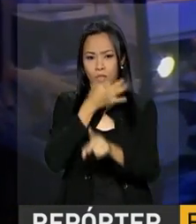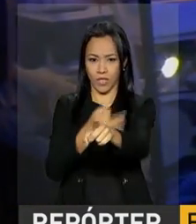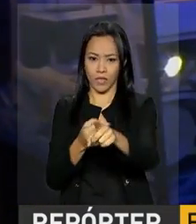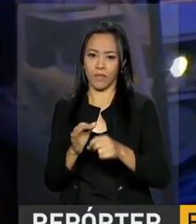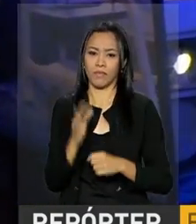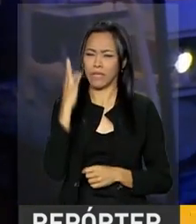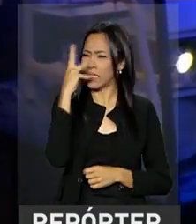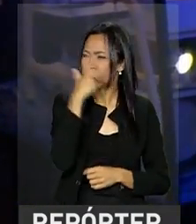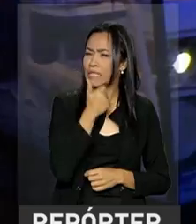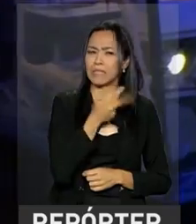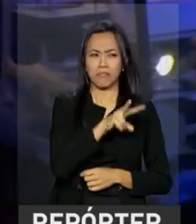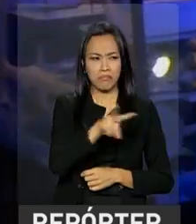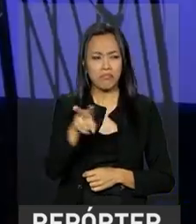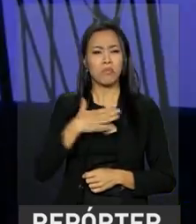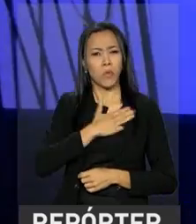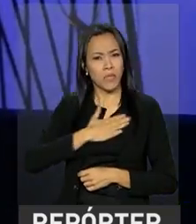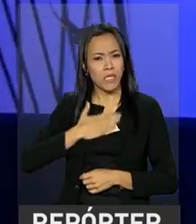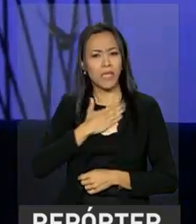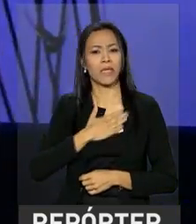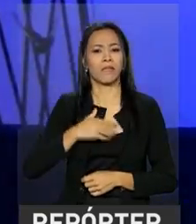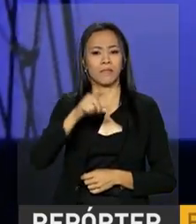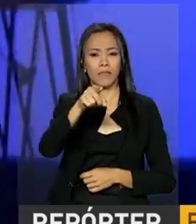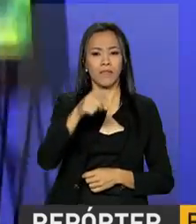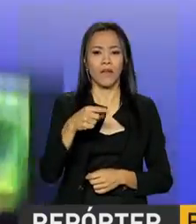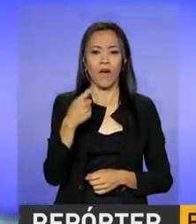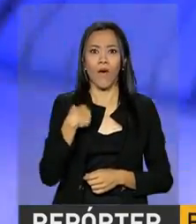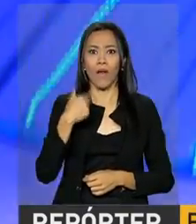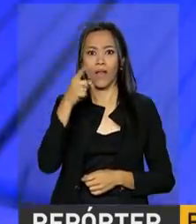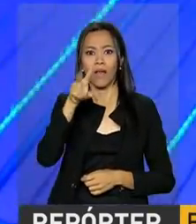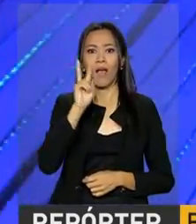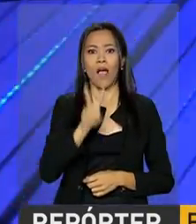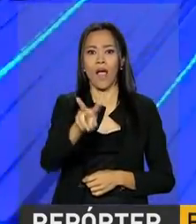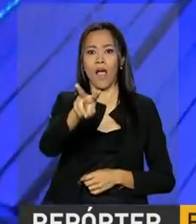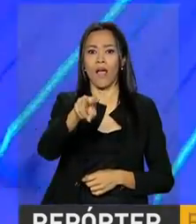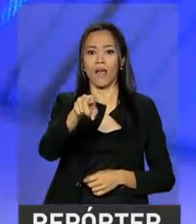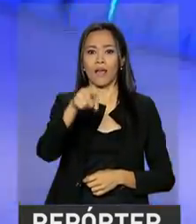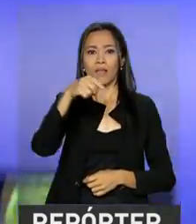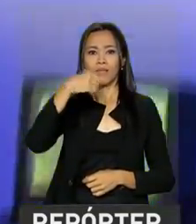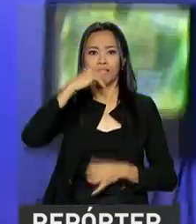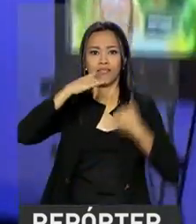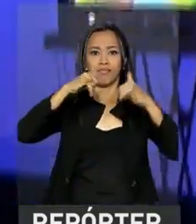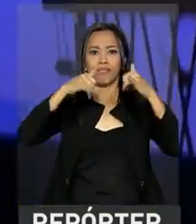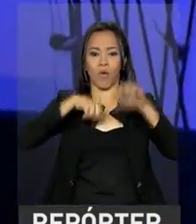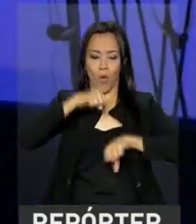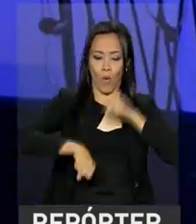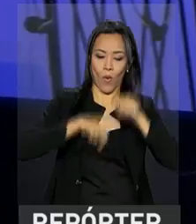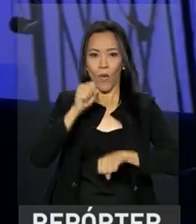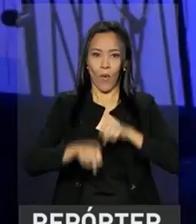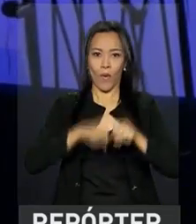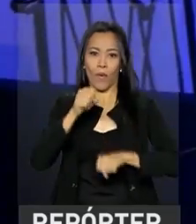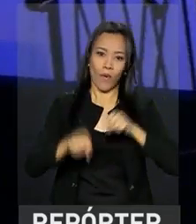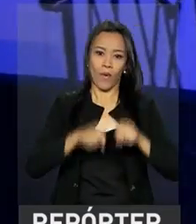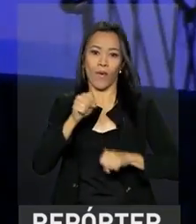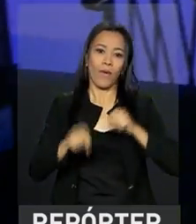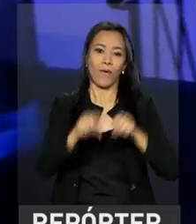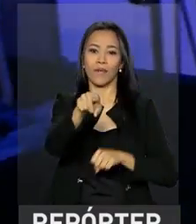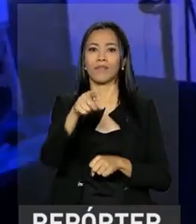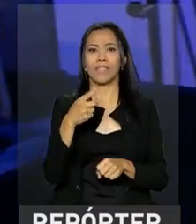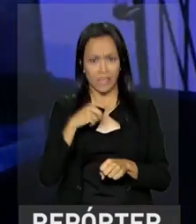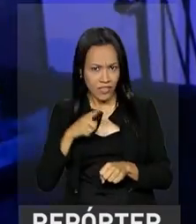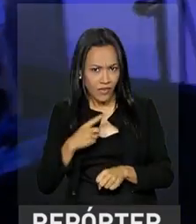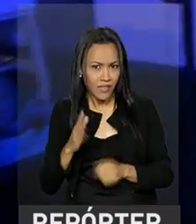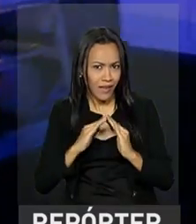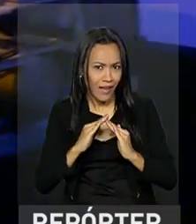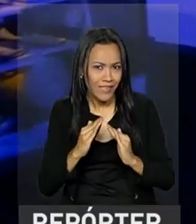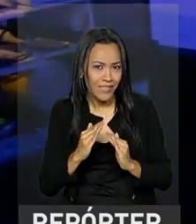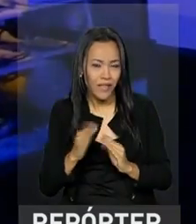magnífica gostei muito Olha só quanta energia eu Gero ó olha só eu sou cara se tivesse uma dessa em